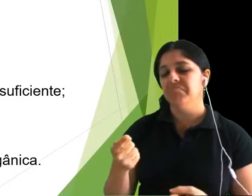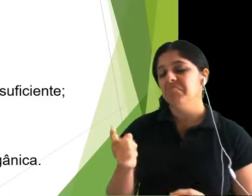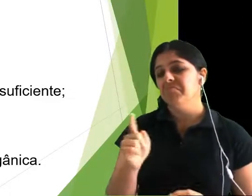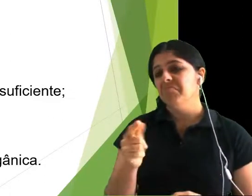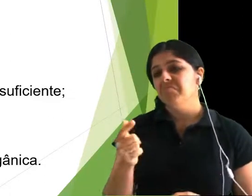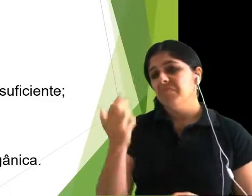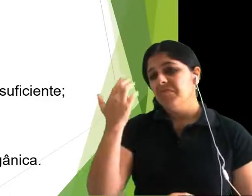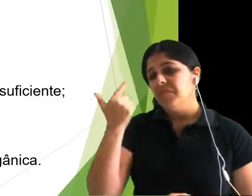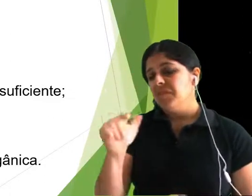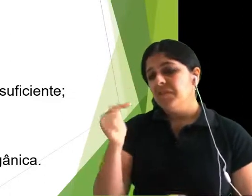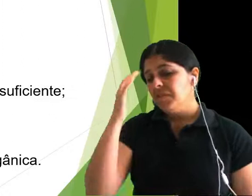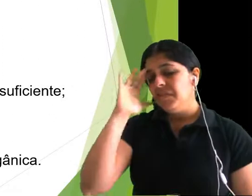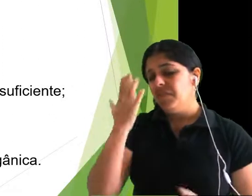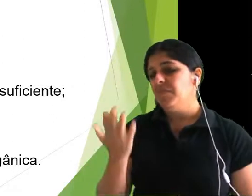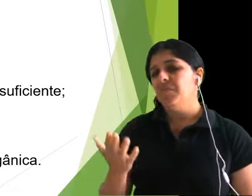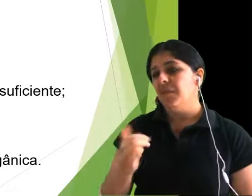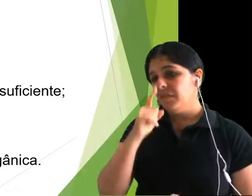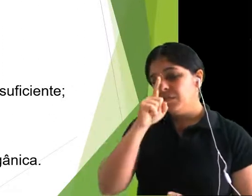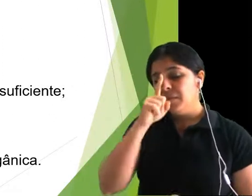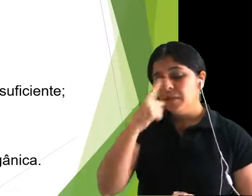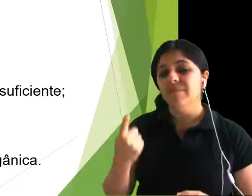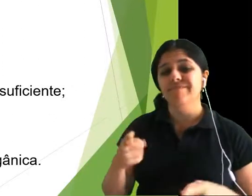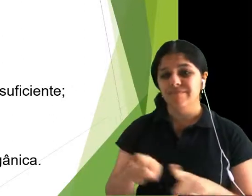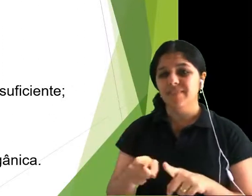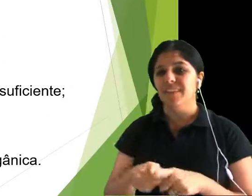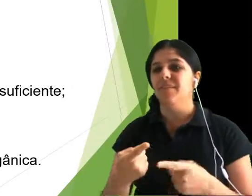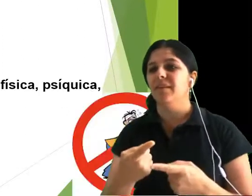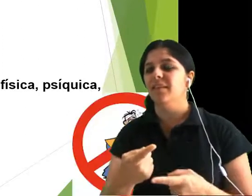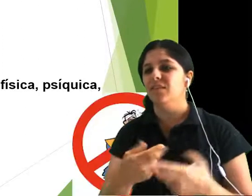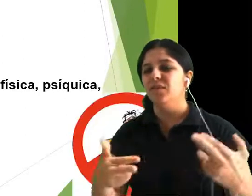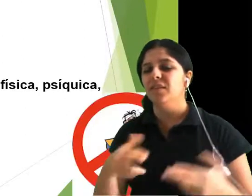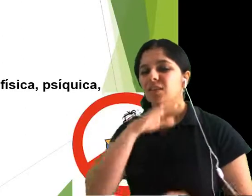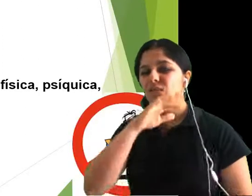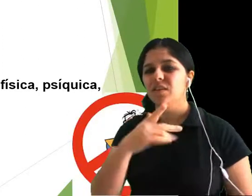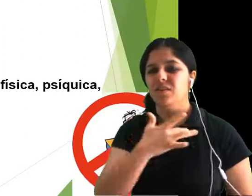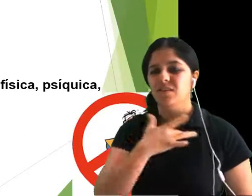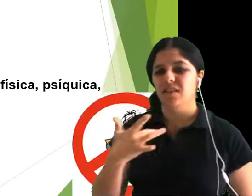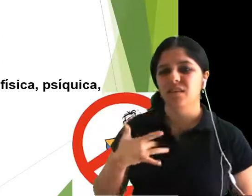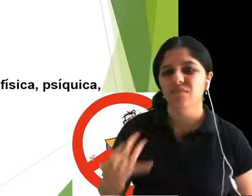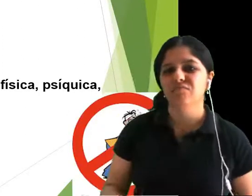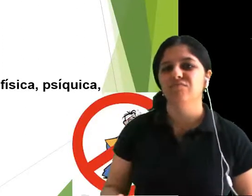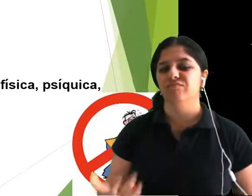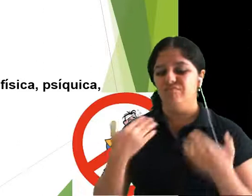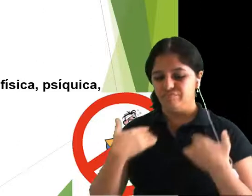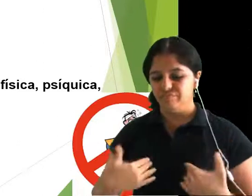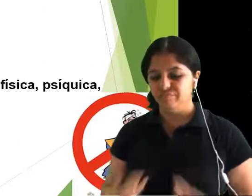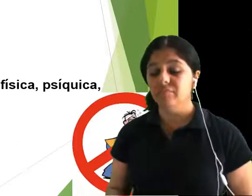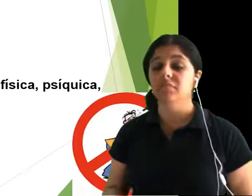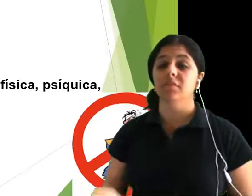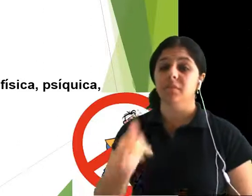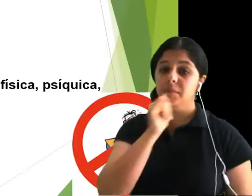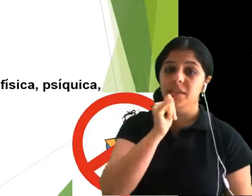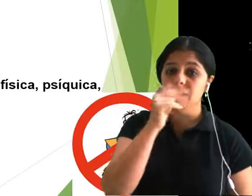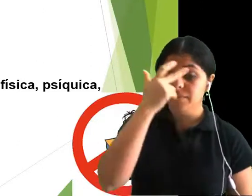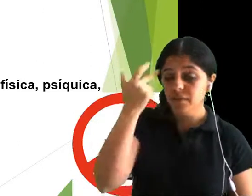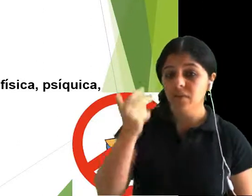perigo e más condições de saúde física e orgânica. Então, quando o trabalhador ele executa